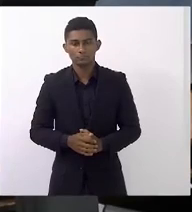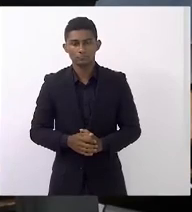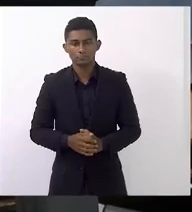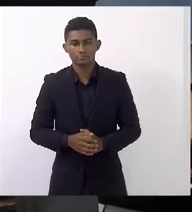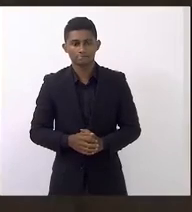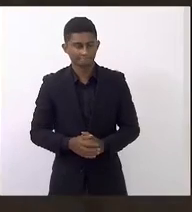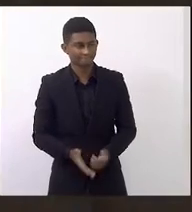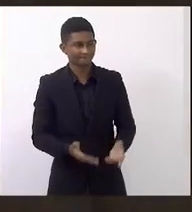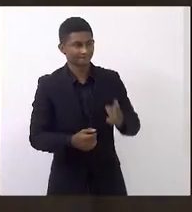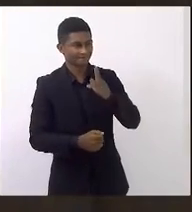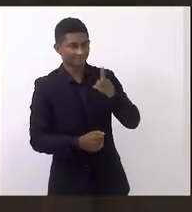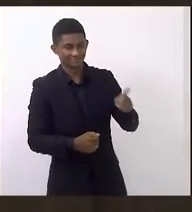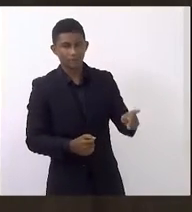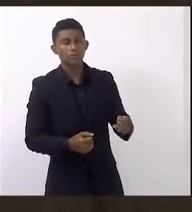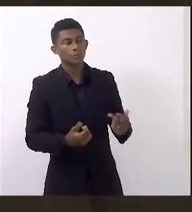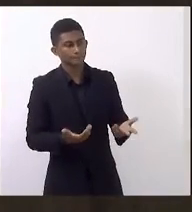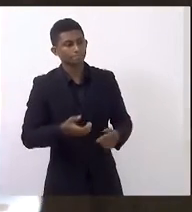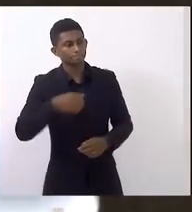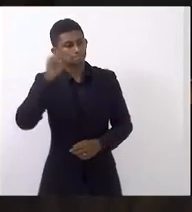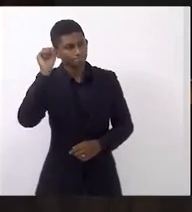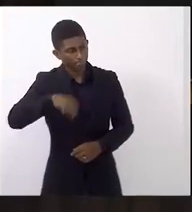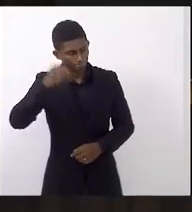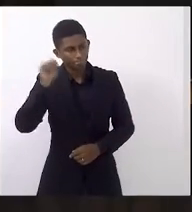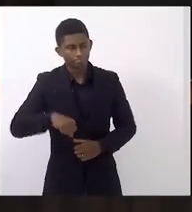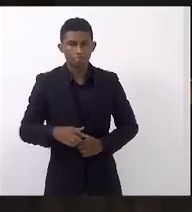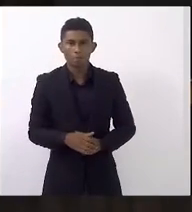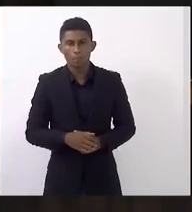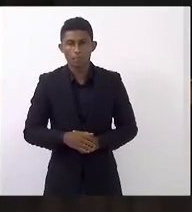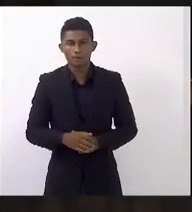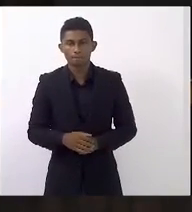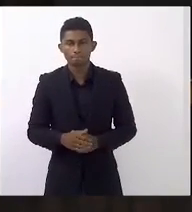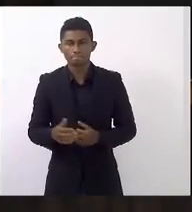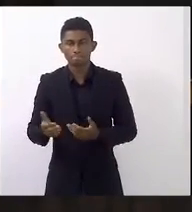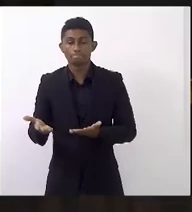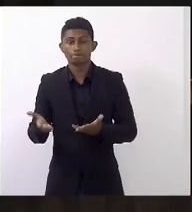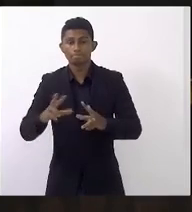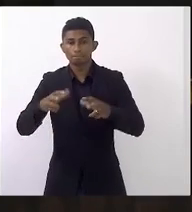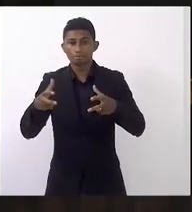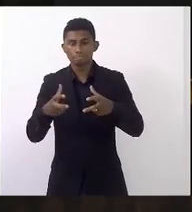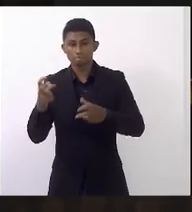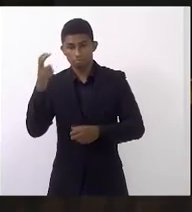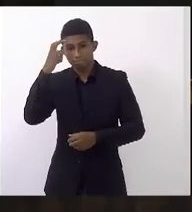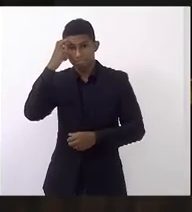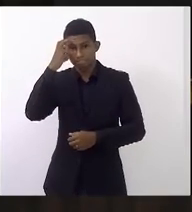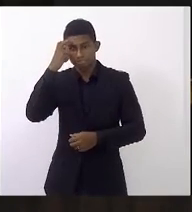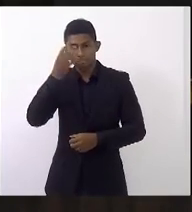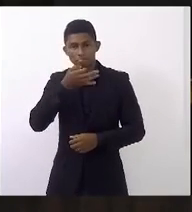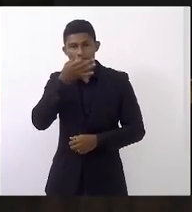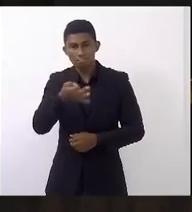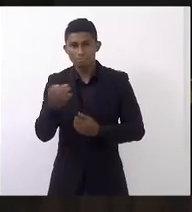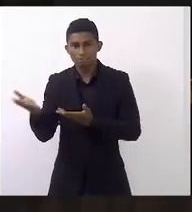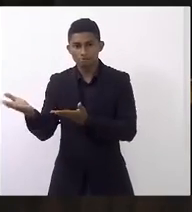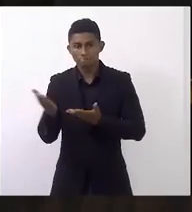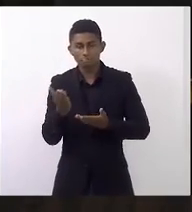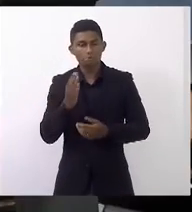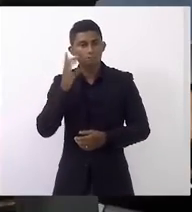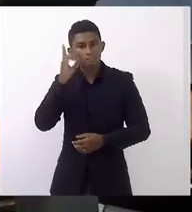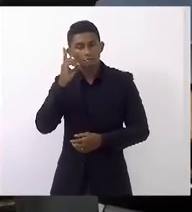Senhor presidente, no mérito, favorável. Pela cultura, deputado Eliomar Coelho.